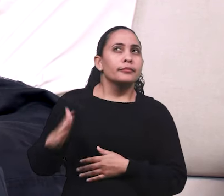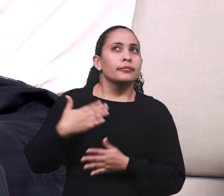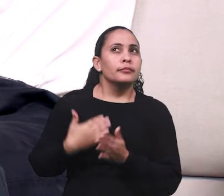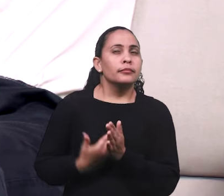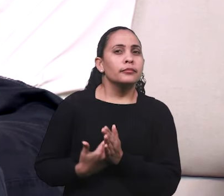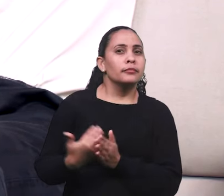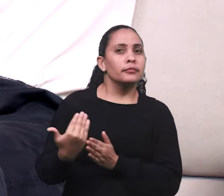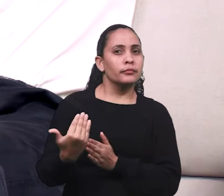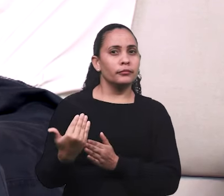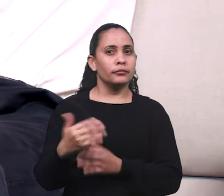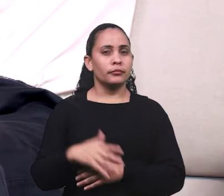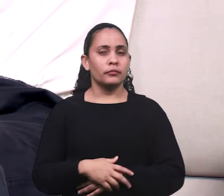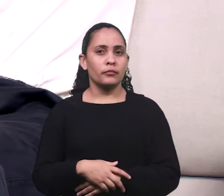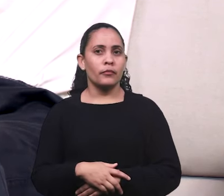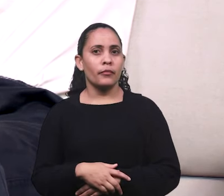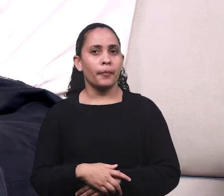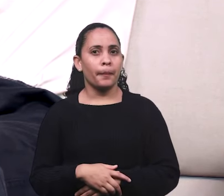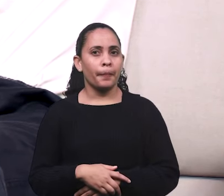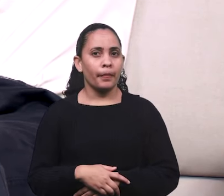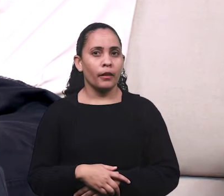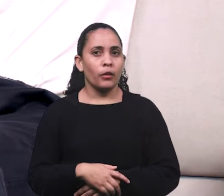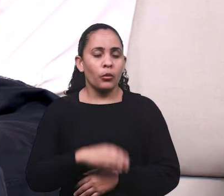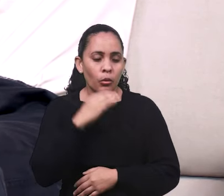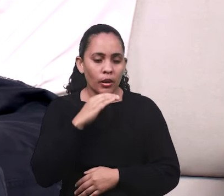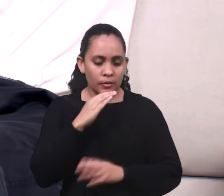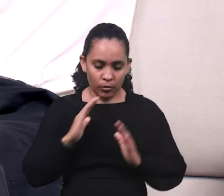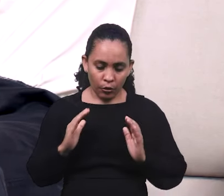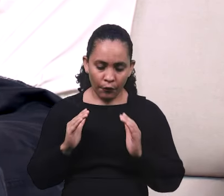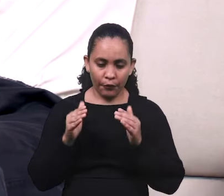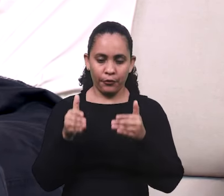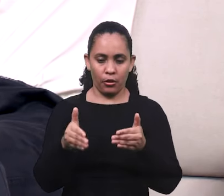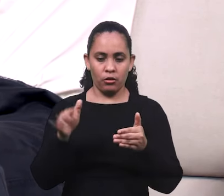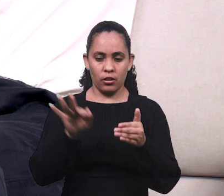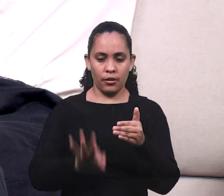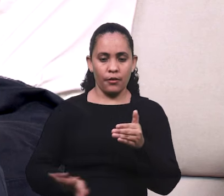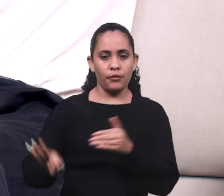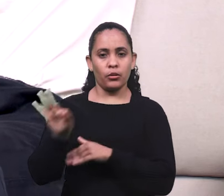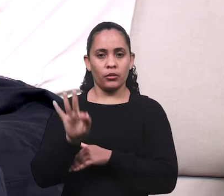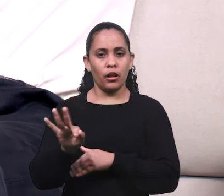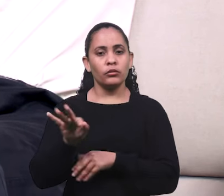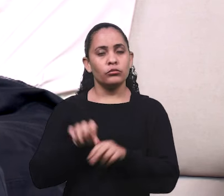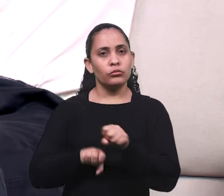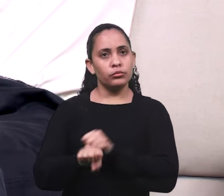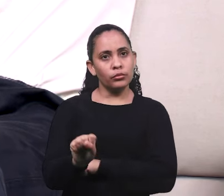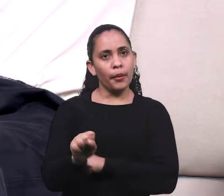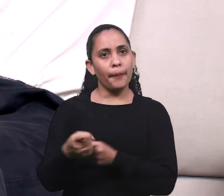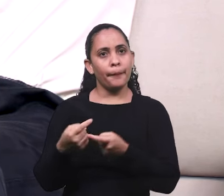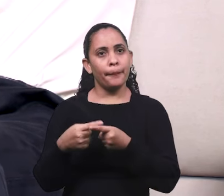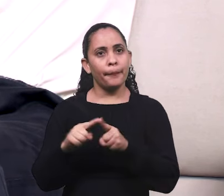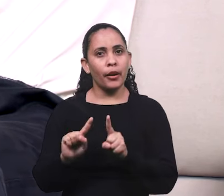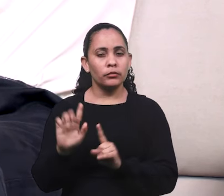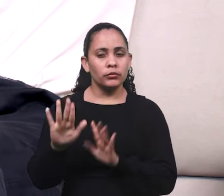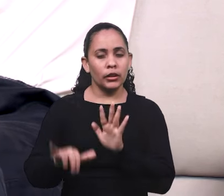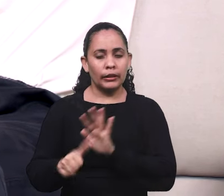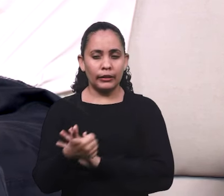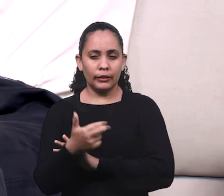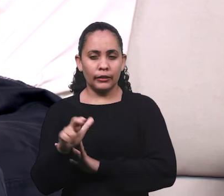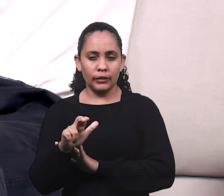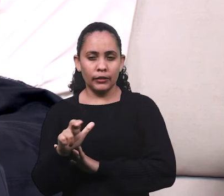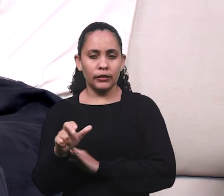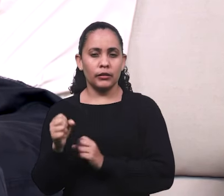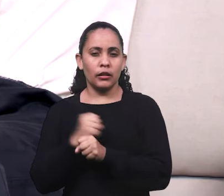Aníbal, um conhecimento muito centralizado ali na faculdade, ali no ensino superior, e nos últimos 15 a 20 anos a